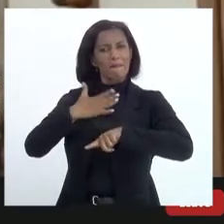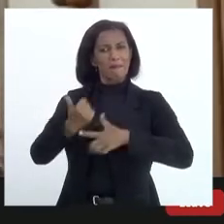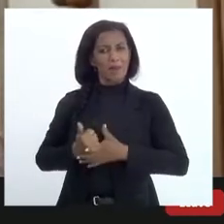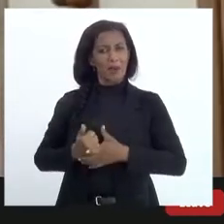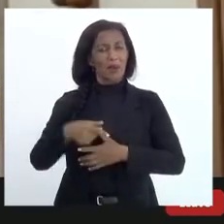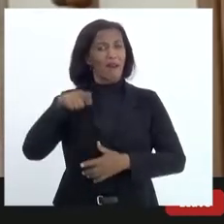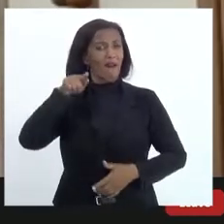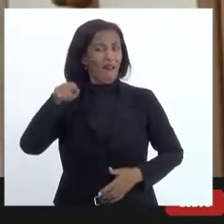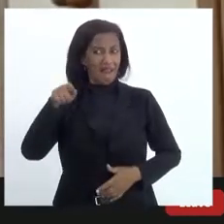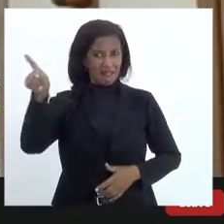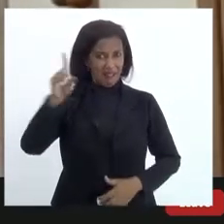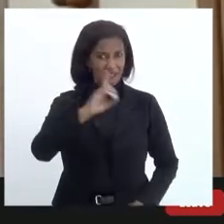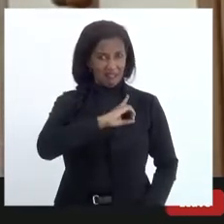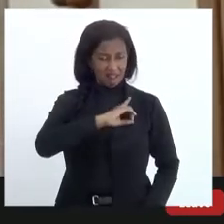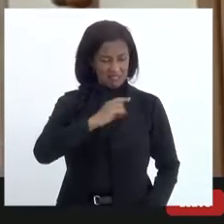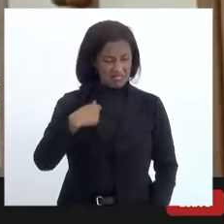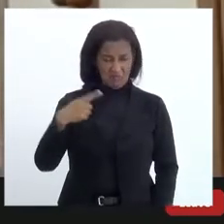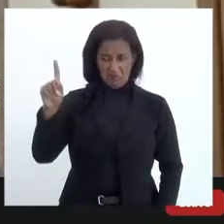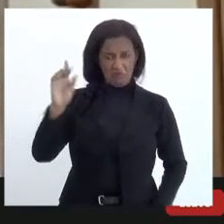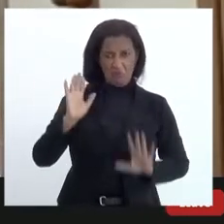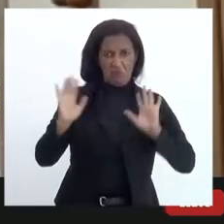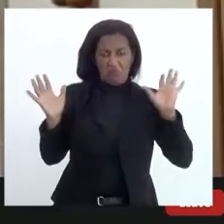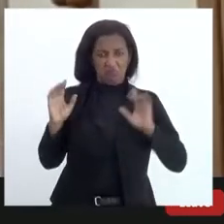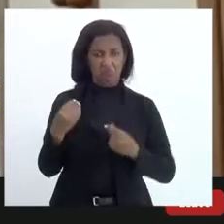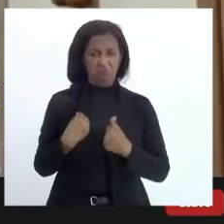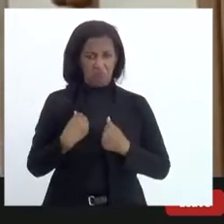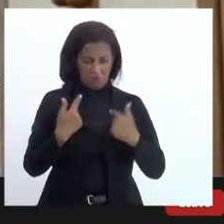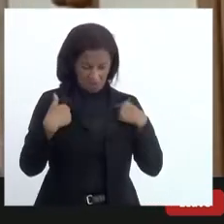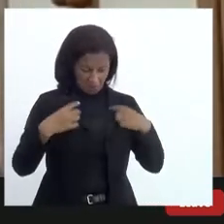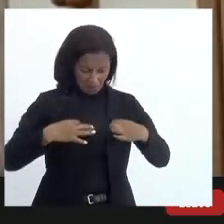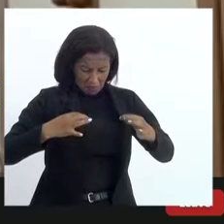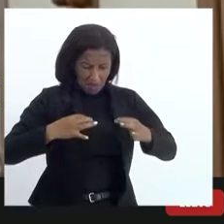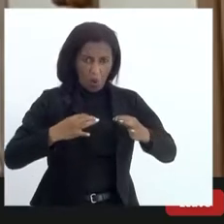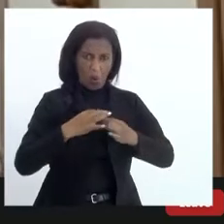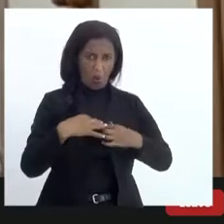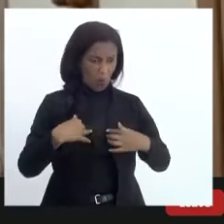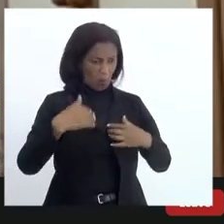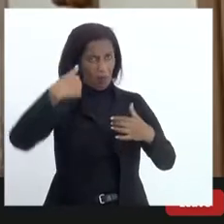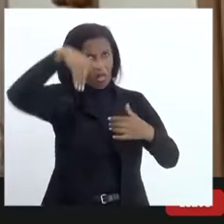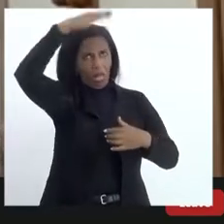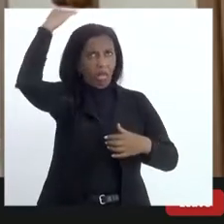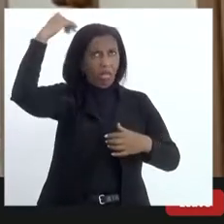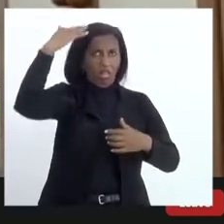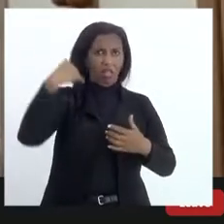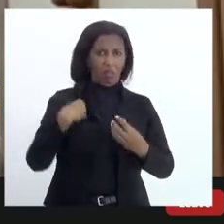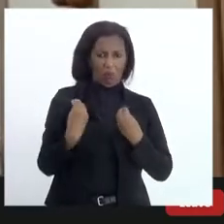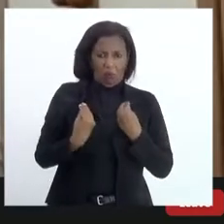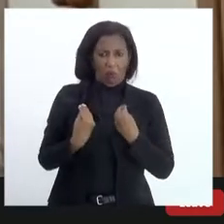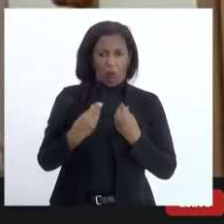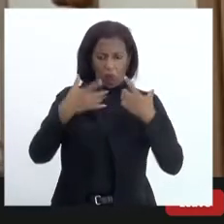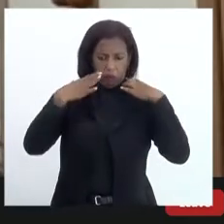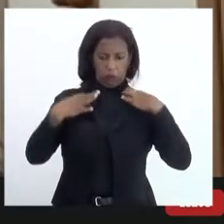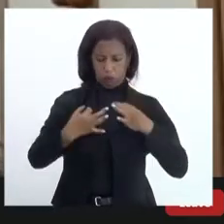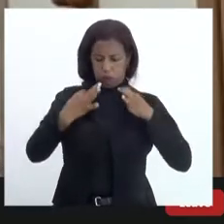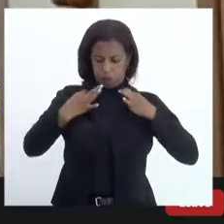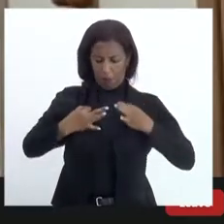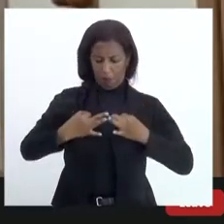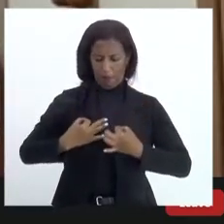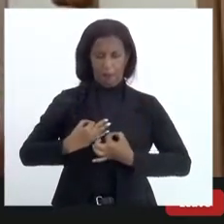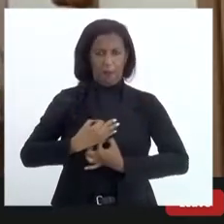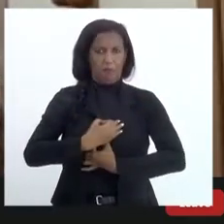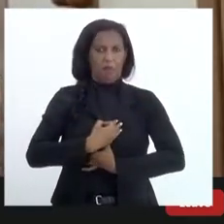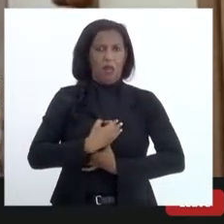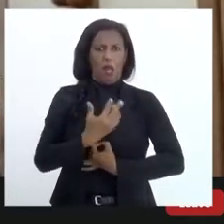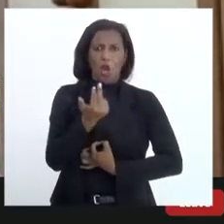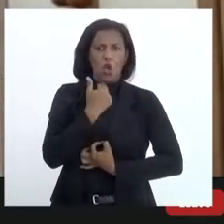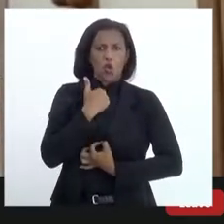aquela delegacia eu não vou entrar, porque como é que eu vou entrar lá com a minha vestimenta, com o meu quelé? Eu não vou entrar com as minhas guias, eu não